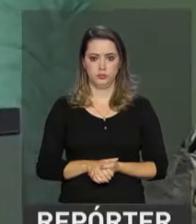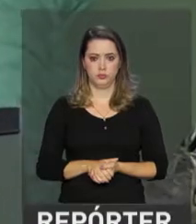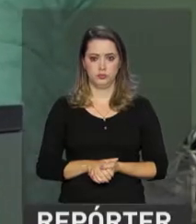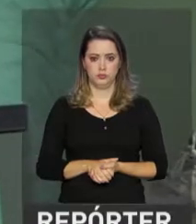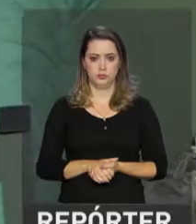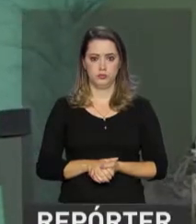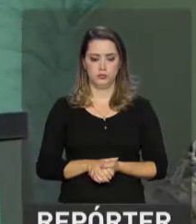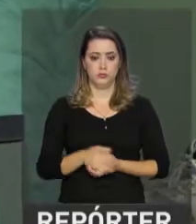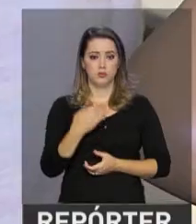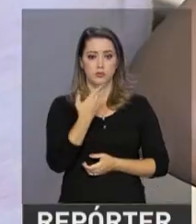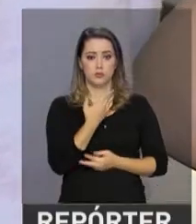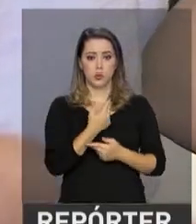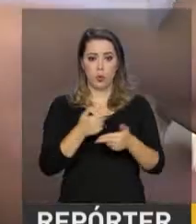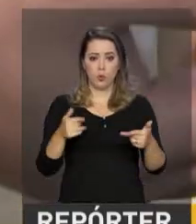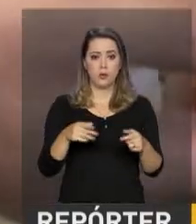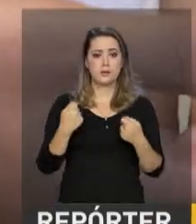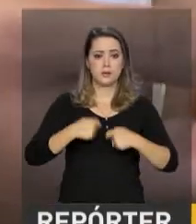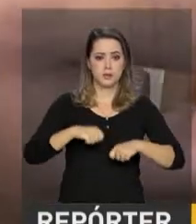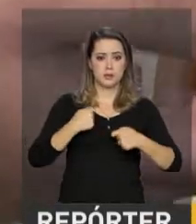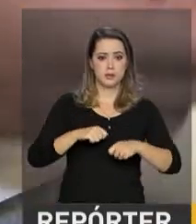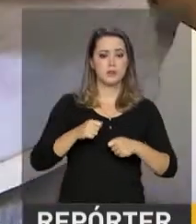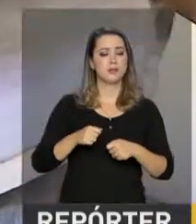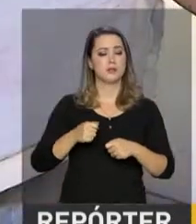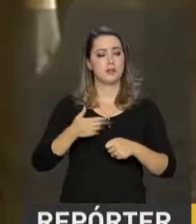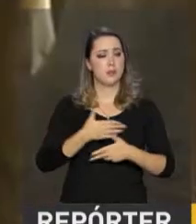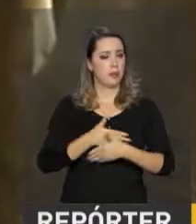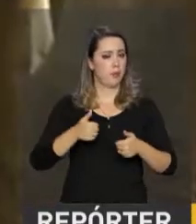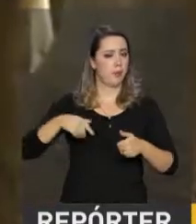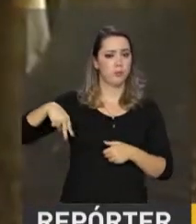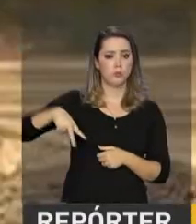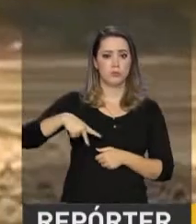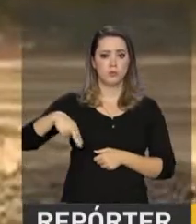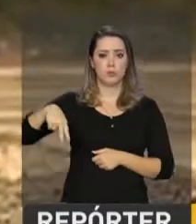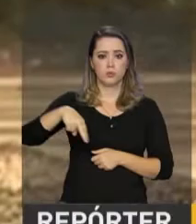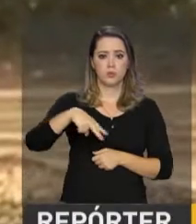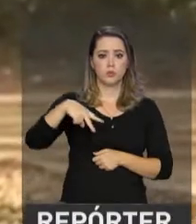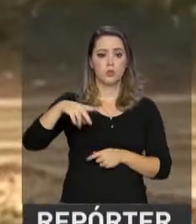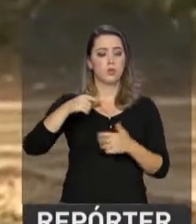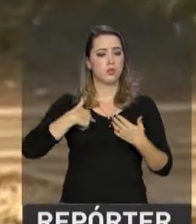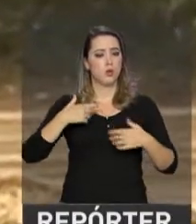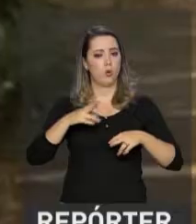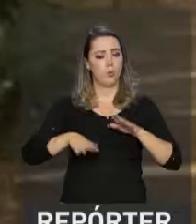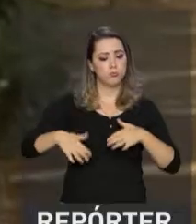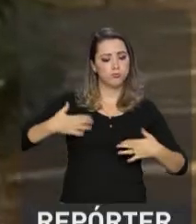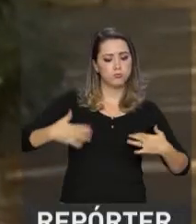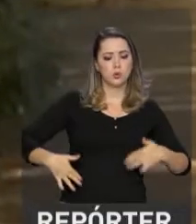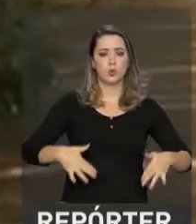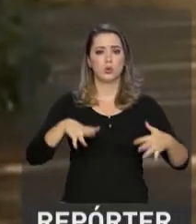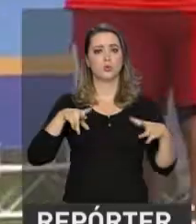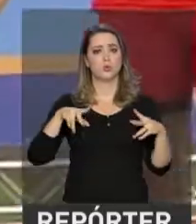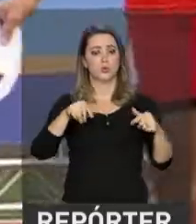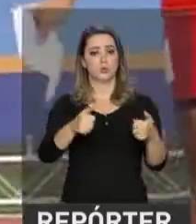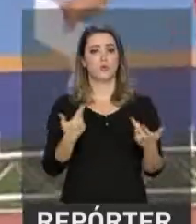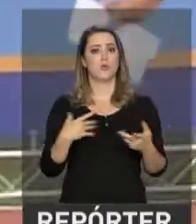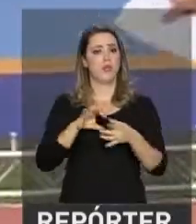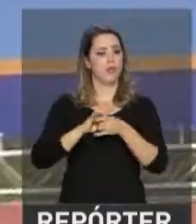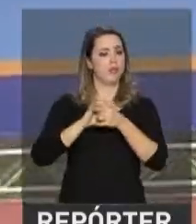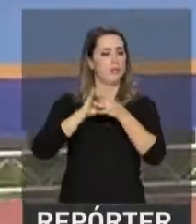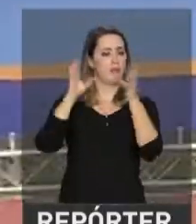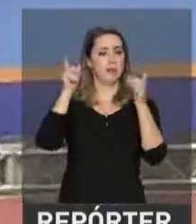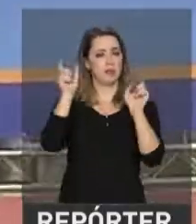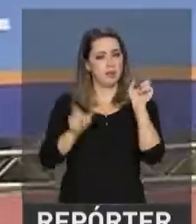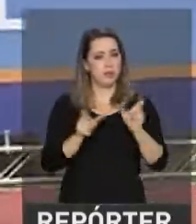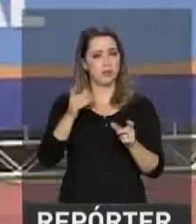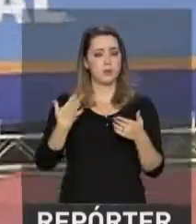órteses e próteses são equipamentos que ajudam a ampliar a funcionalidade a mobilidade a independência